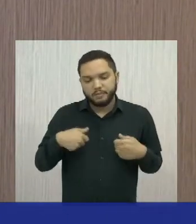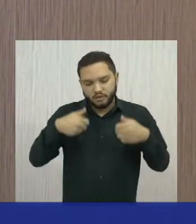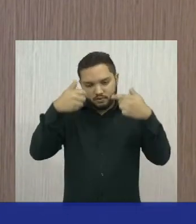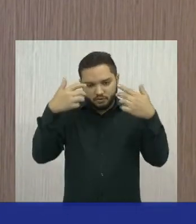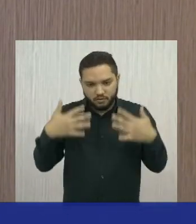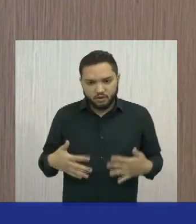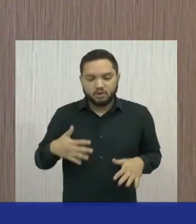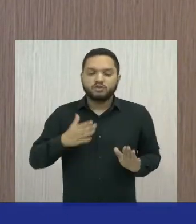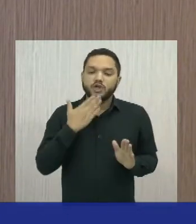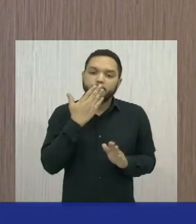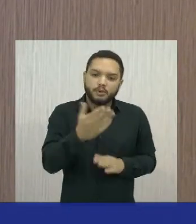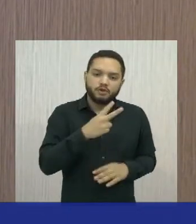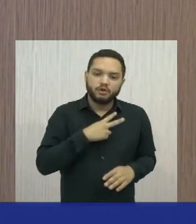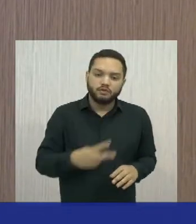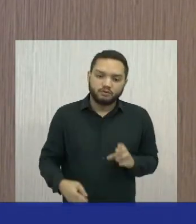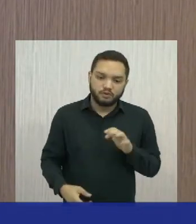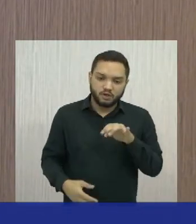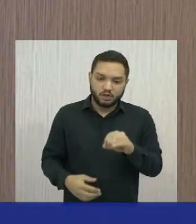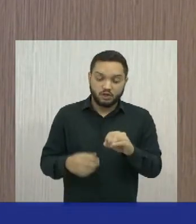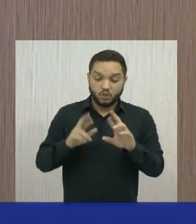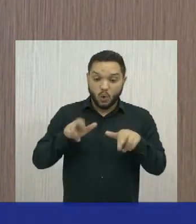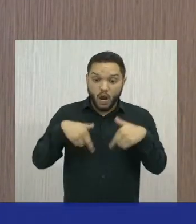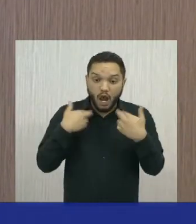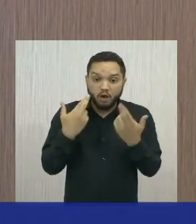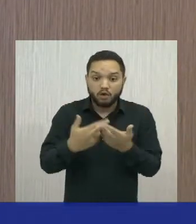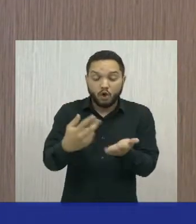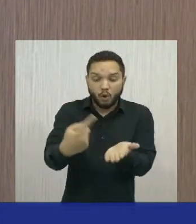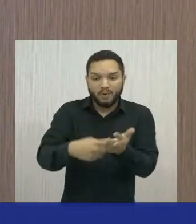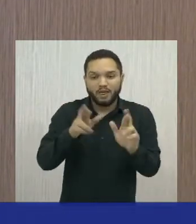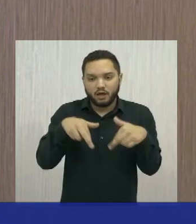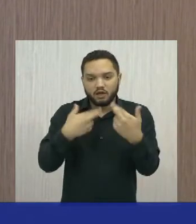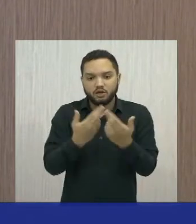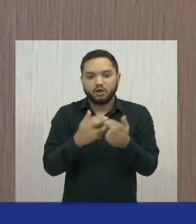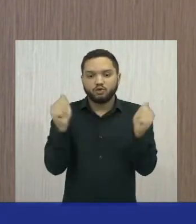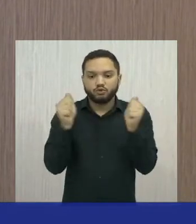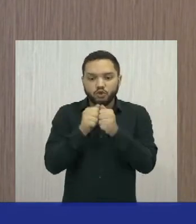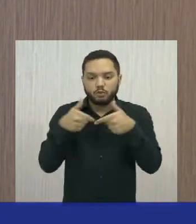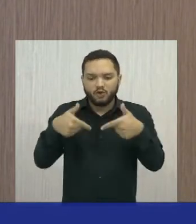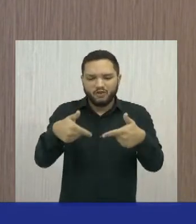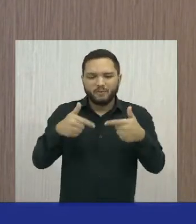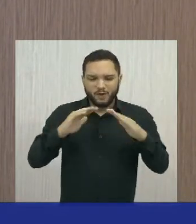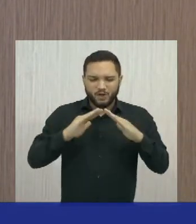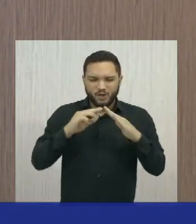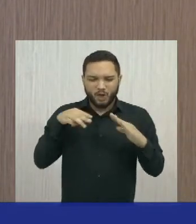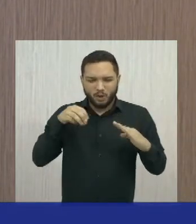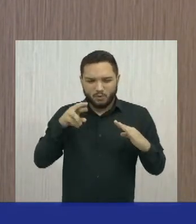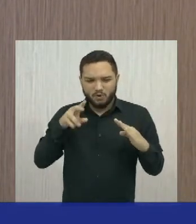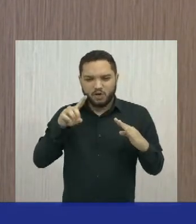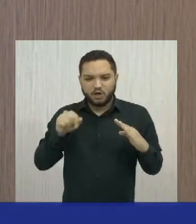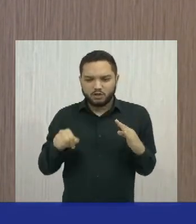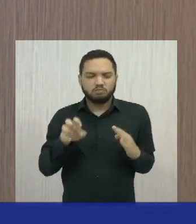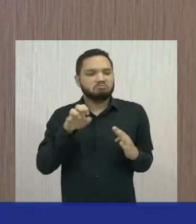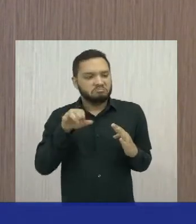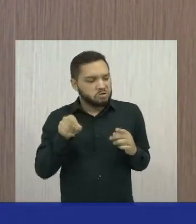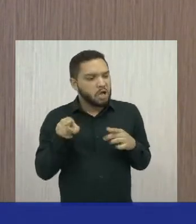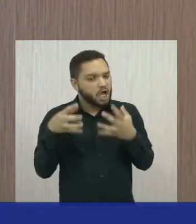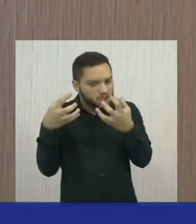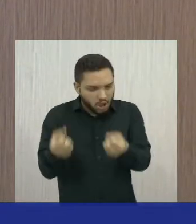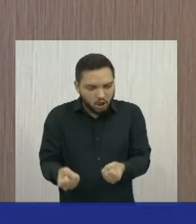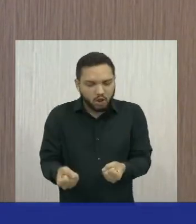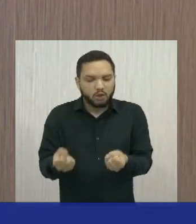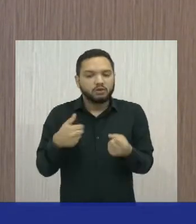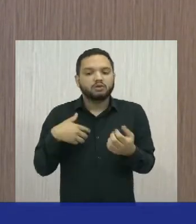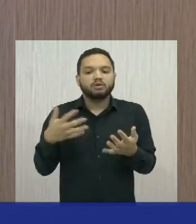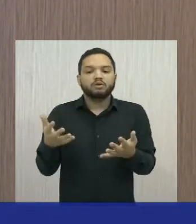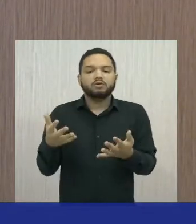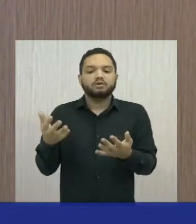pedi ao vereador Ézio uma reunião temática com o movimento de moradia, e o vereador Ézio se dispôs, e recebemos hoje